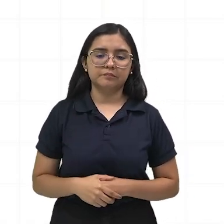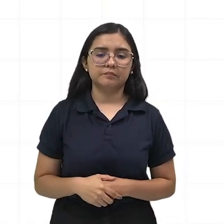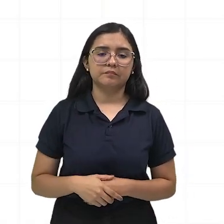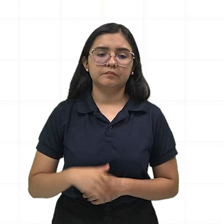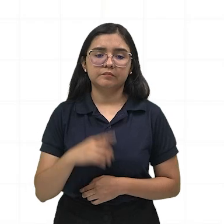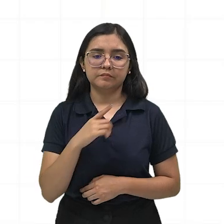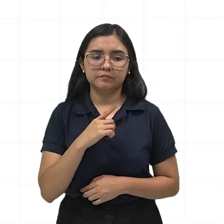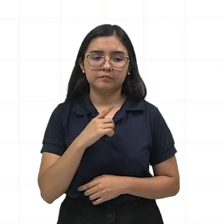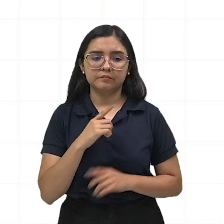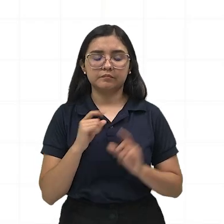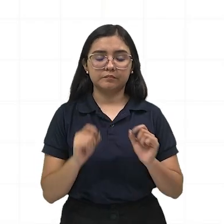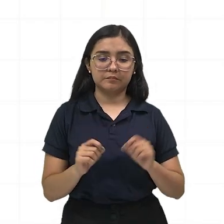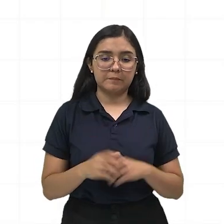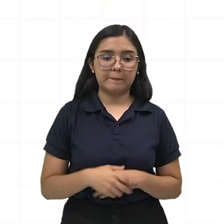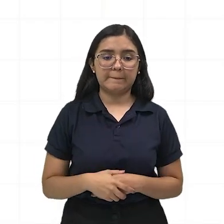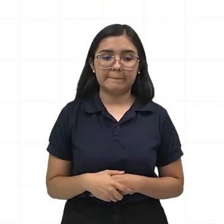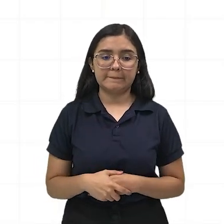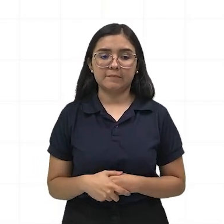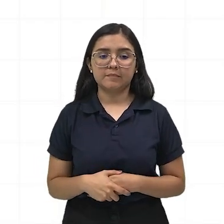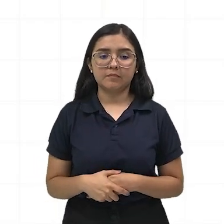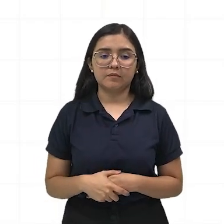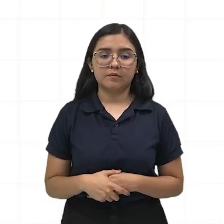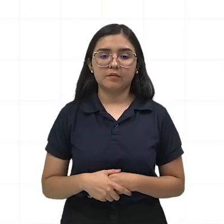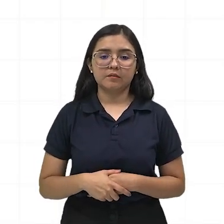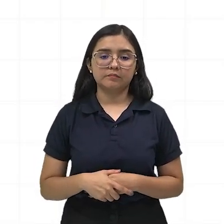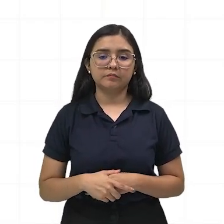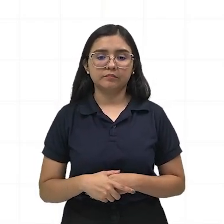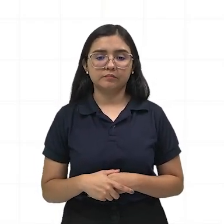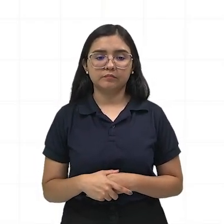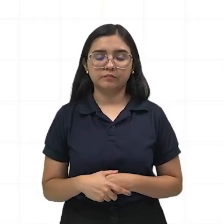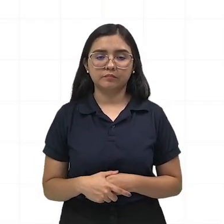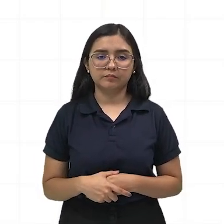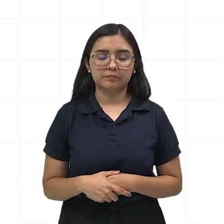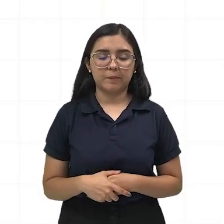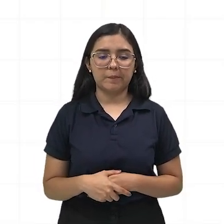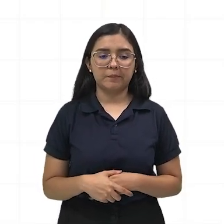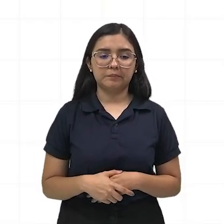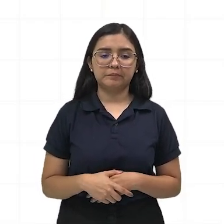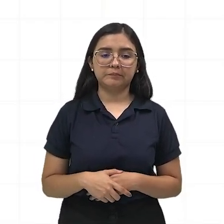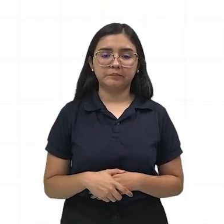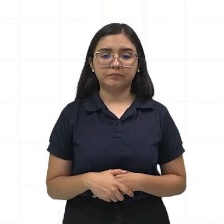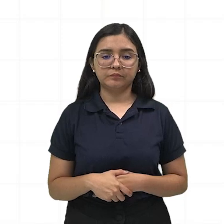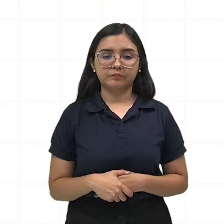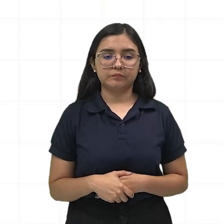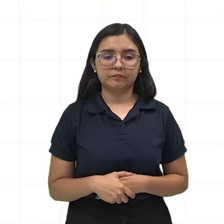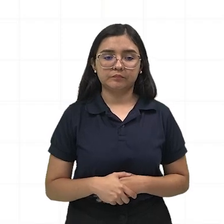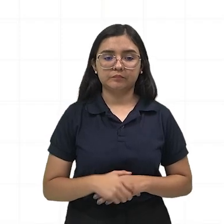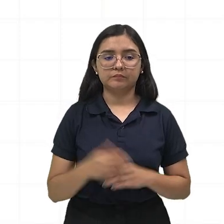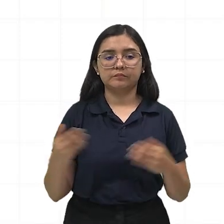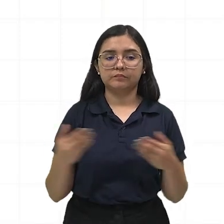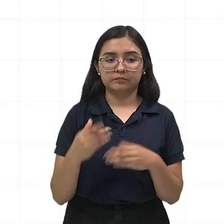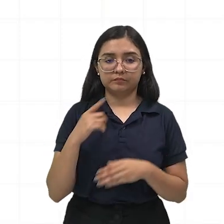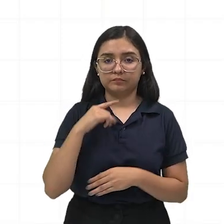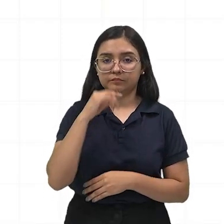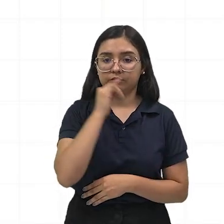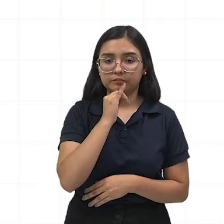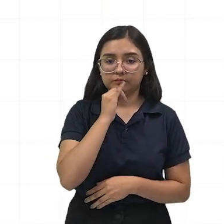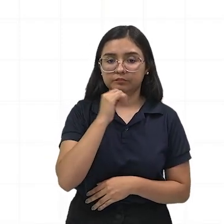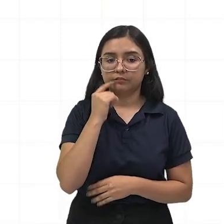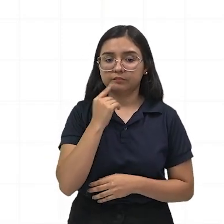são invertidas em relação ao eixo de reflexão. Então, agora, nós temos aqui,